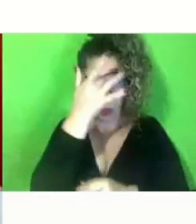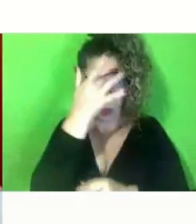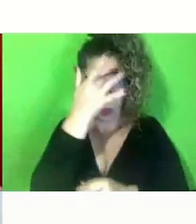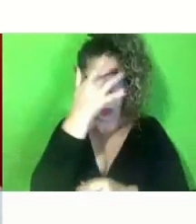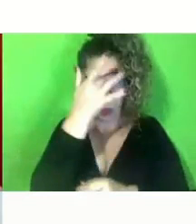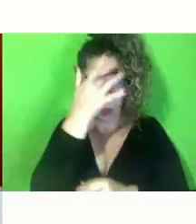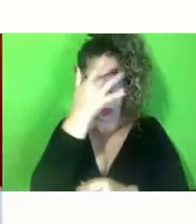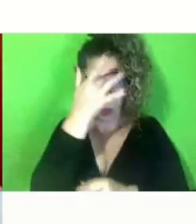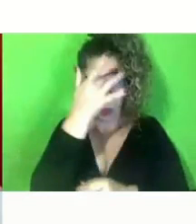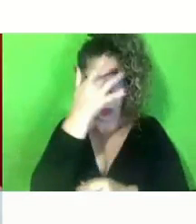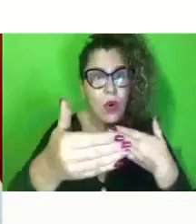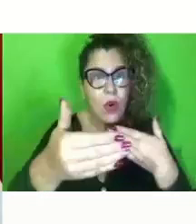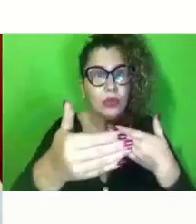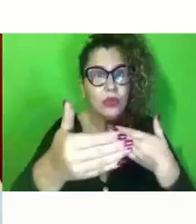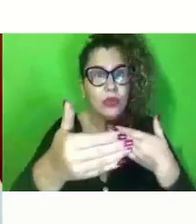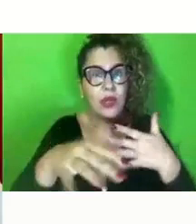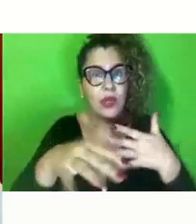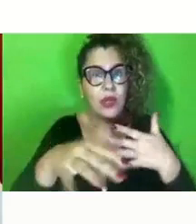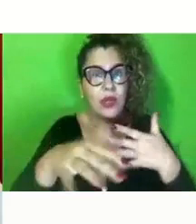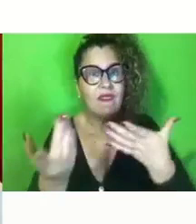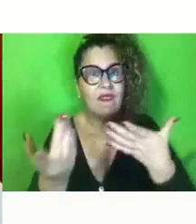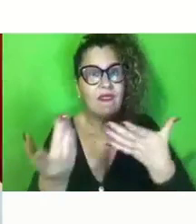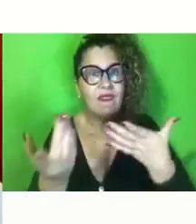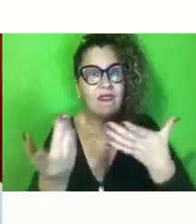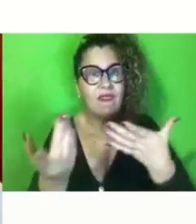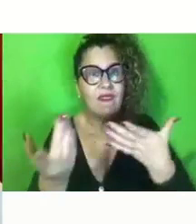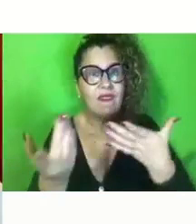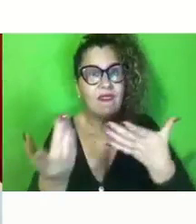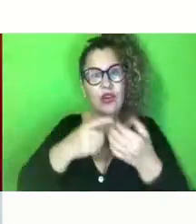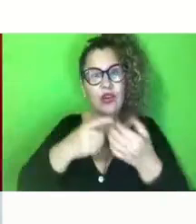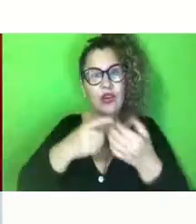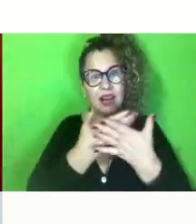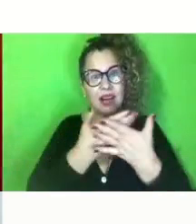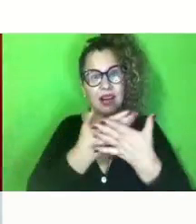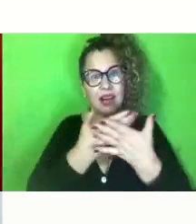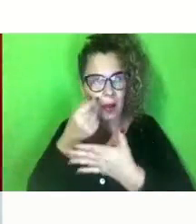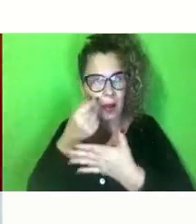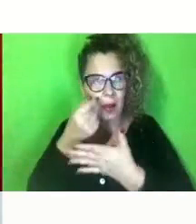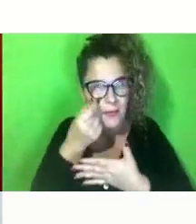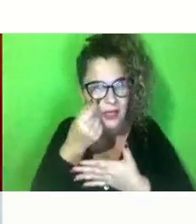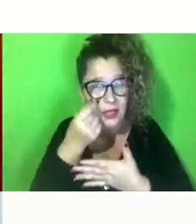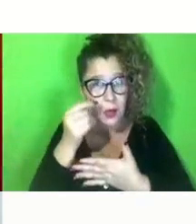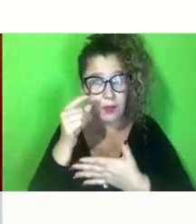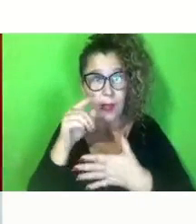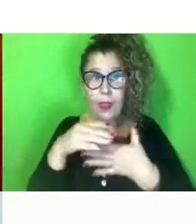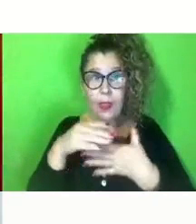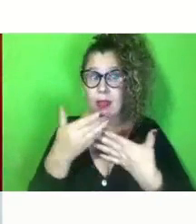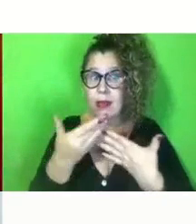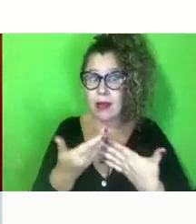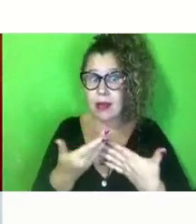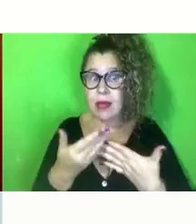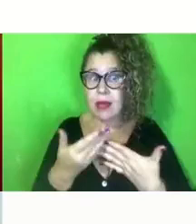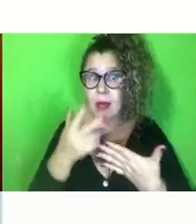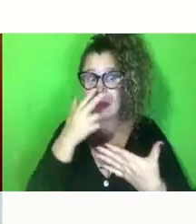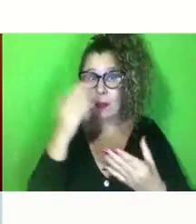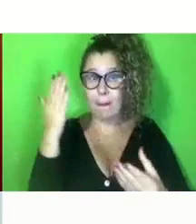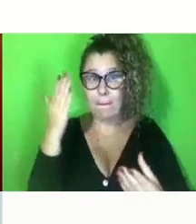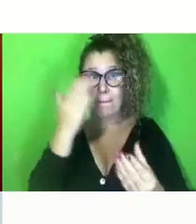das aulas presenciais. E o Ministério Público Federal entrou com recomendação contra esse